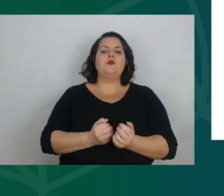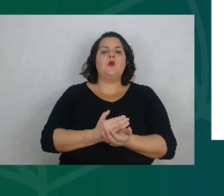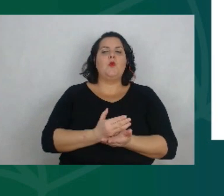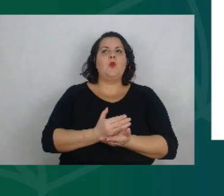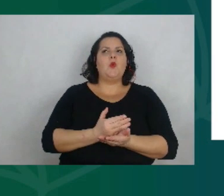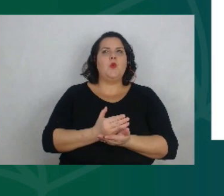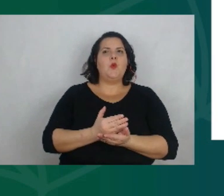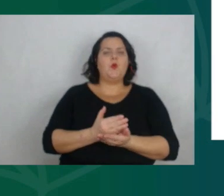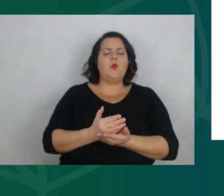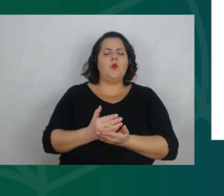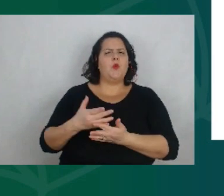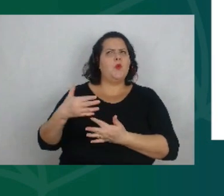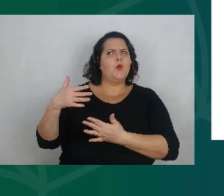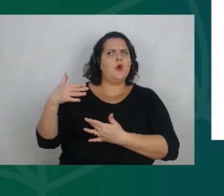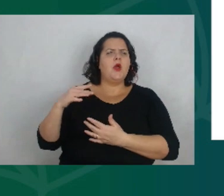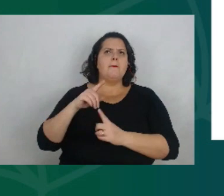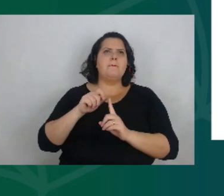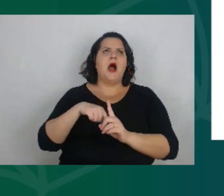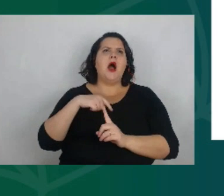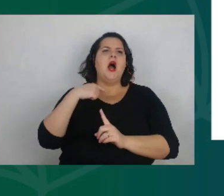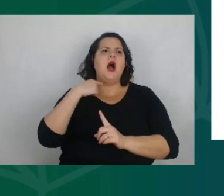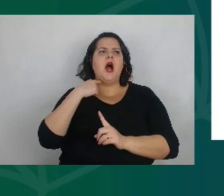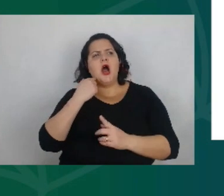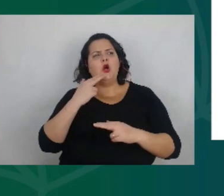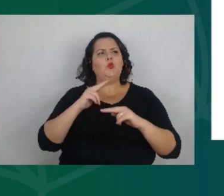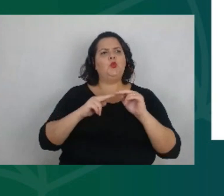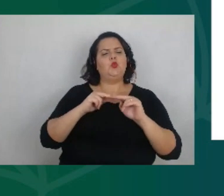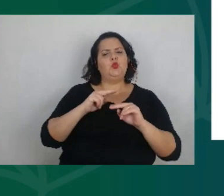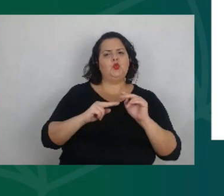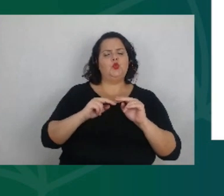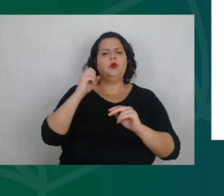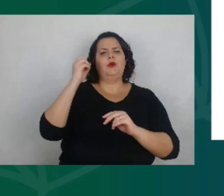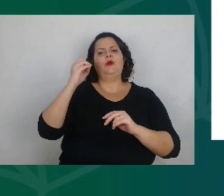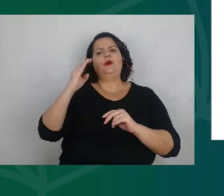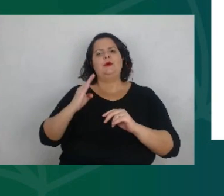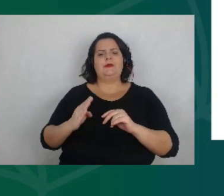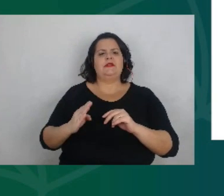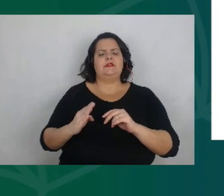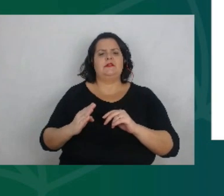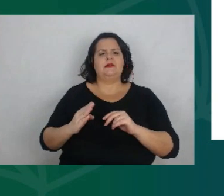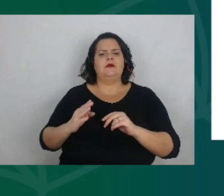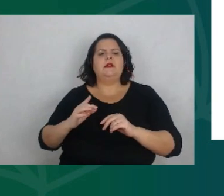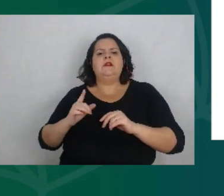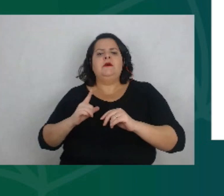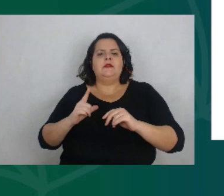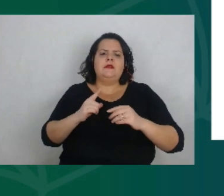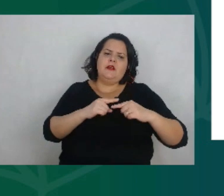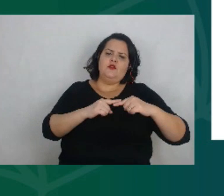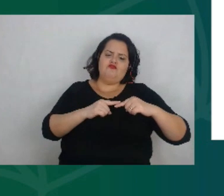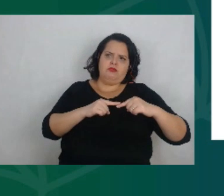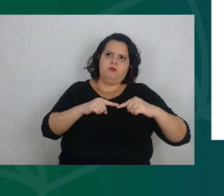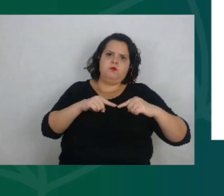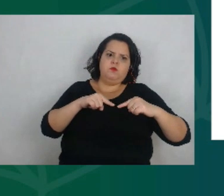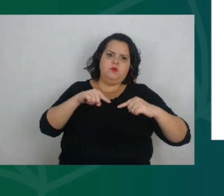em maio, né, em maio, junho, o Brasil se encontrava em plena ascensão,